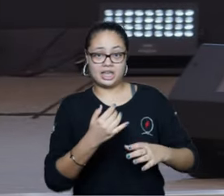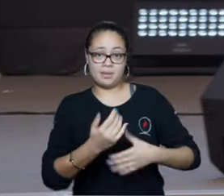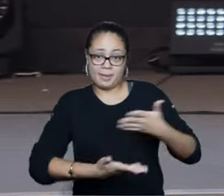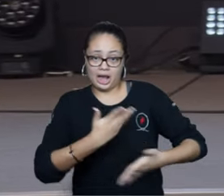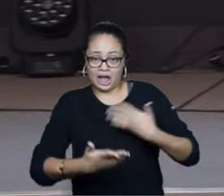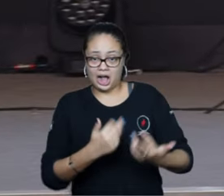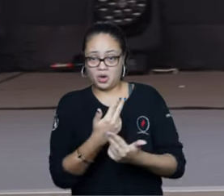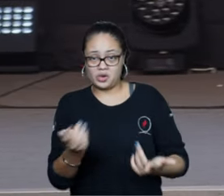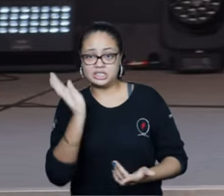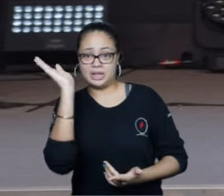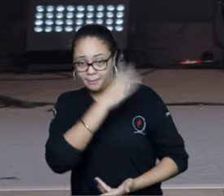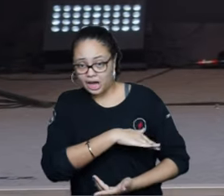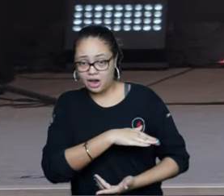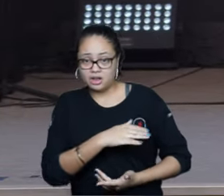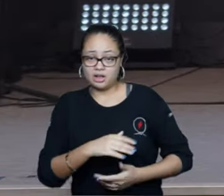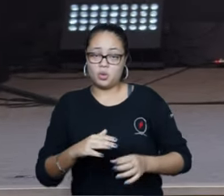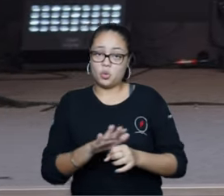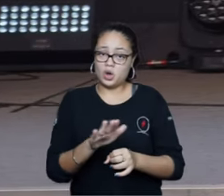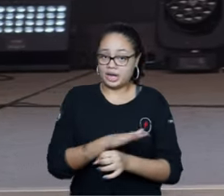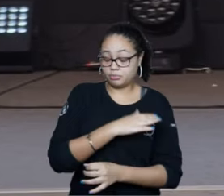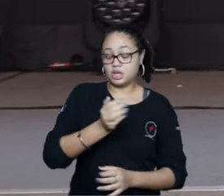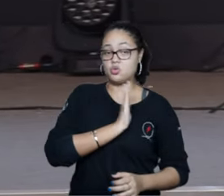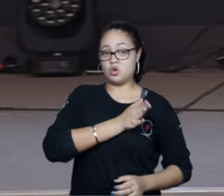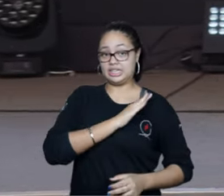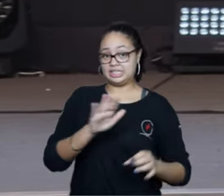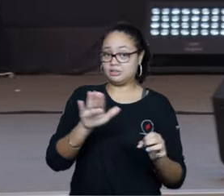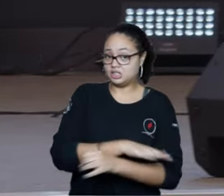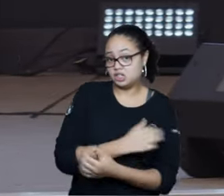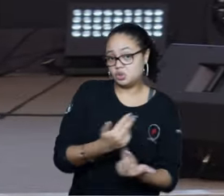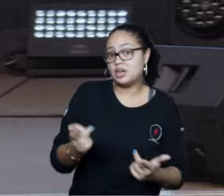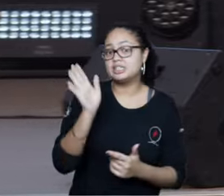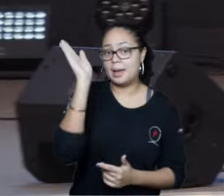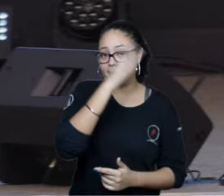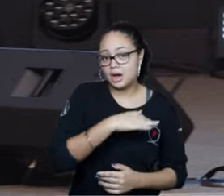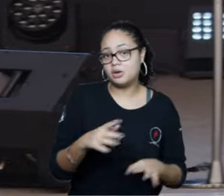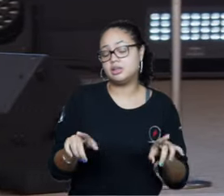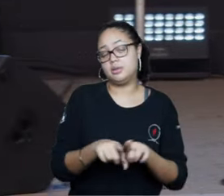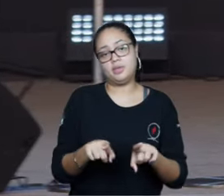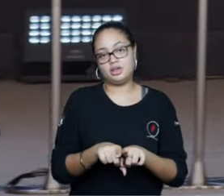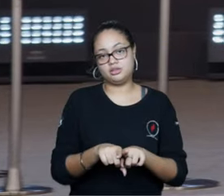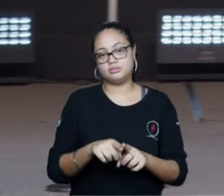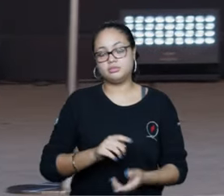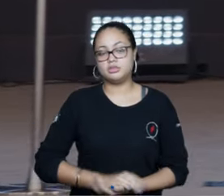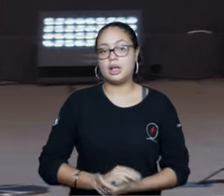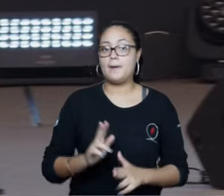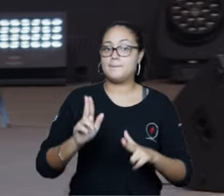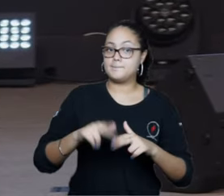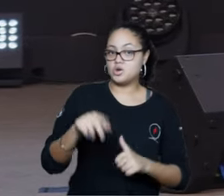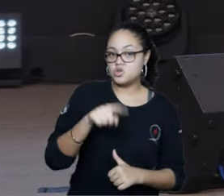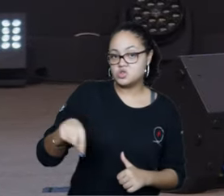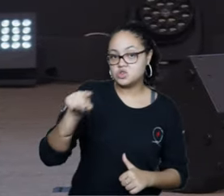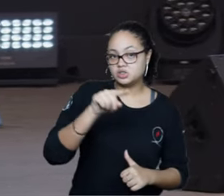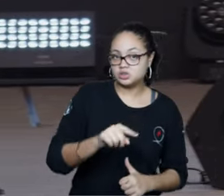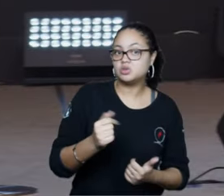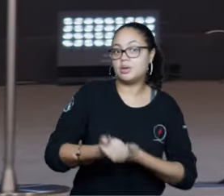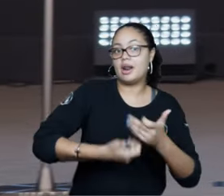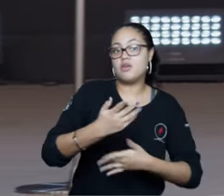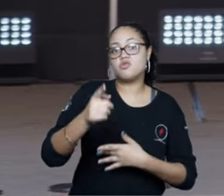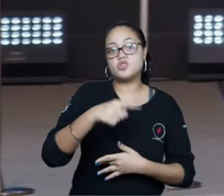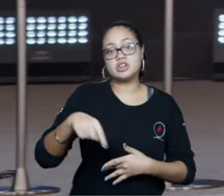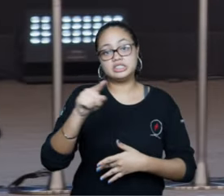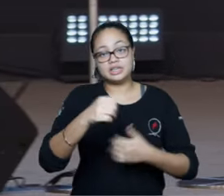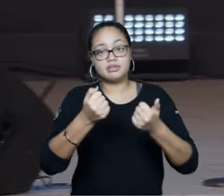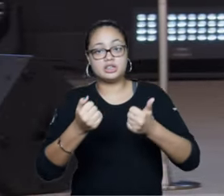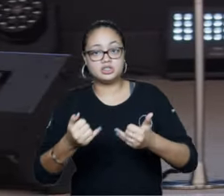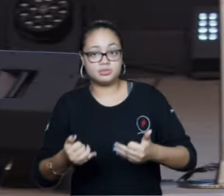ser julgados por todas as palavras por suas palavras você vai ser justificado e por suas palavras você vai ser